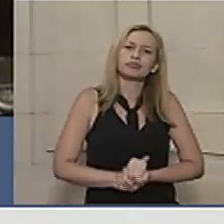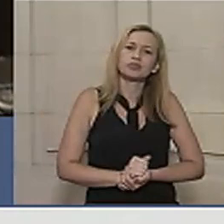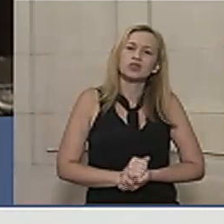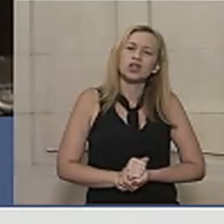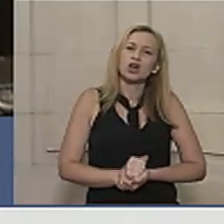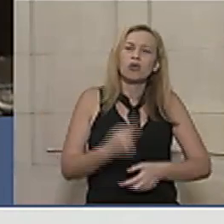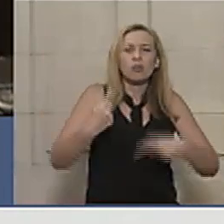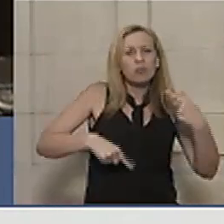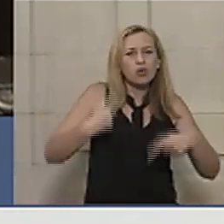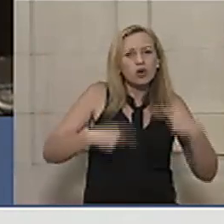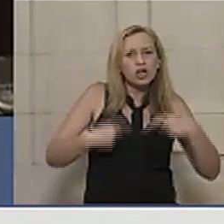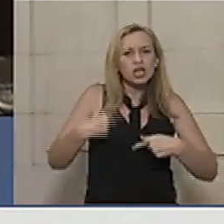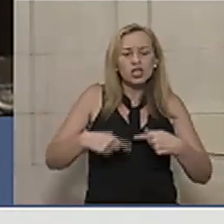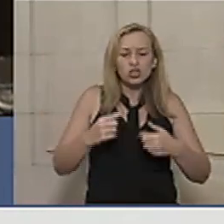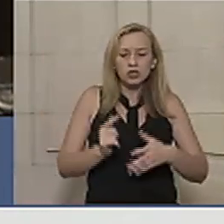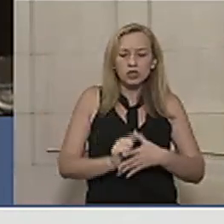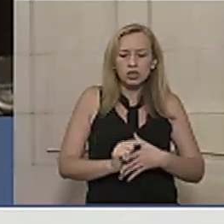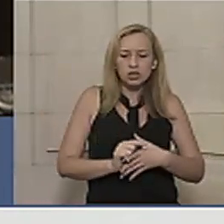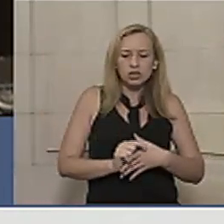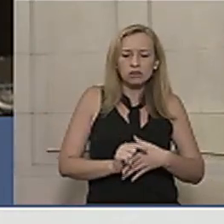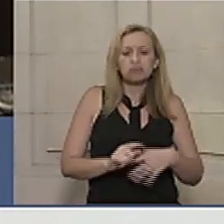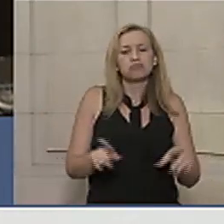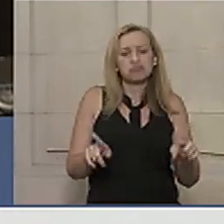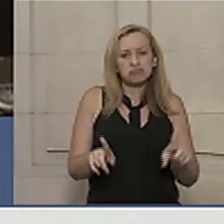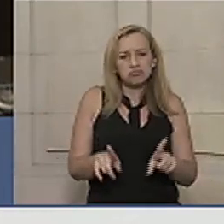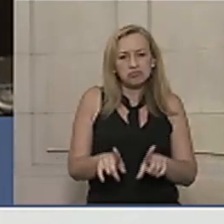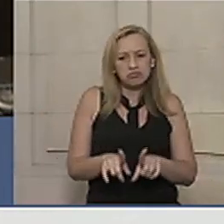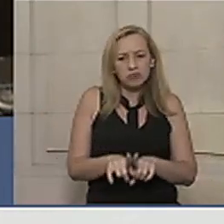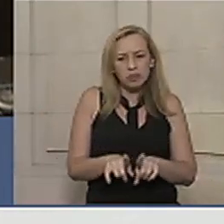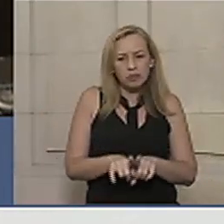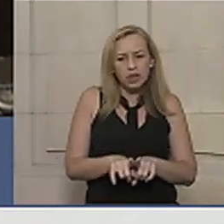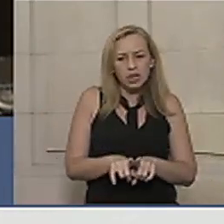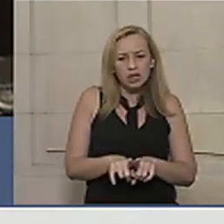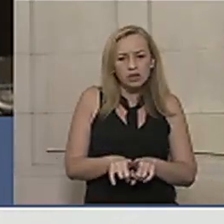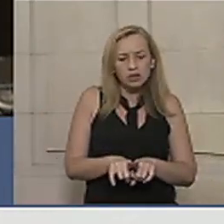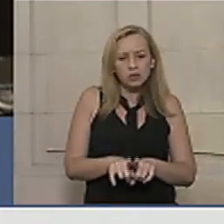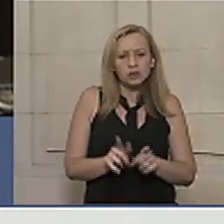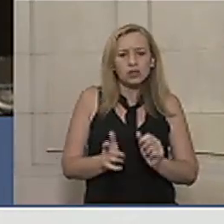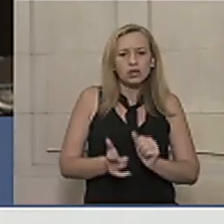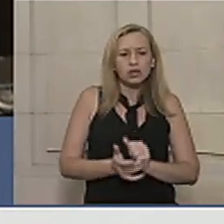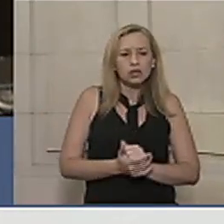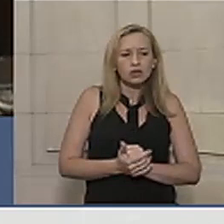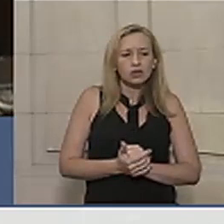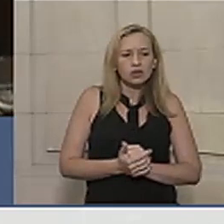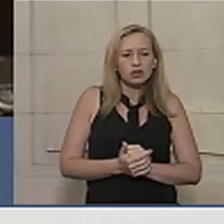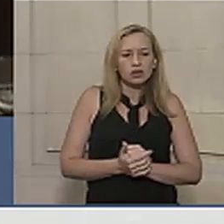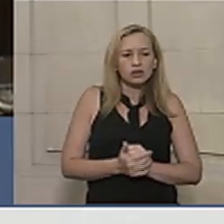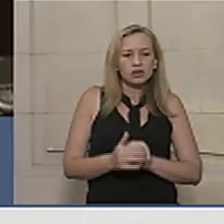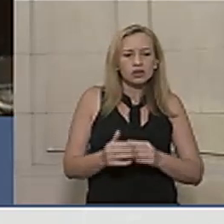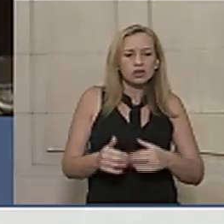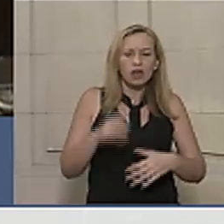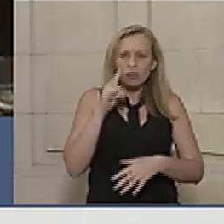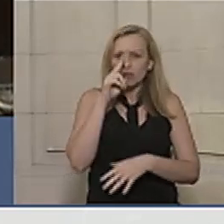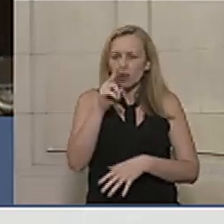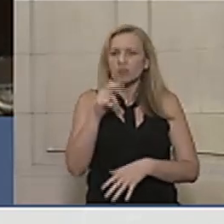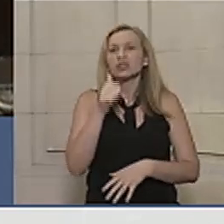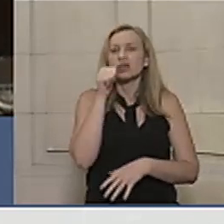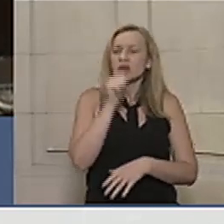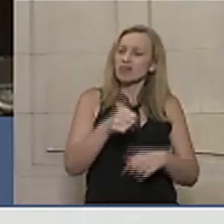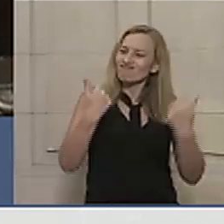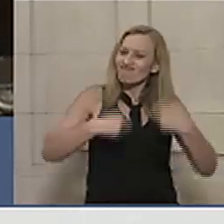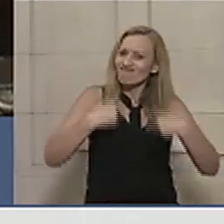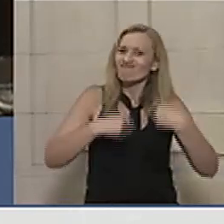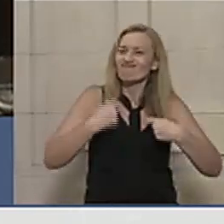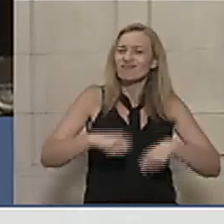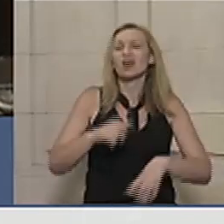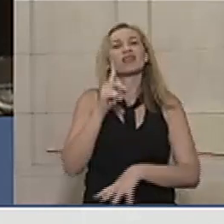uma política que leva em consideração o empoderamento dessas mulheres, a necessidade